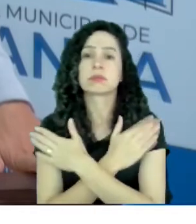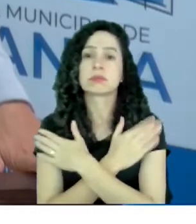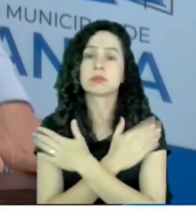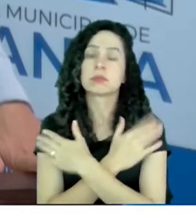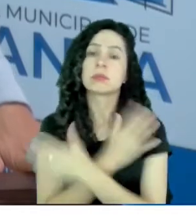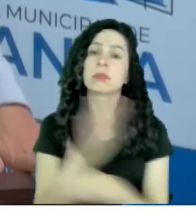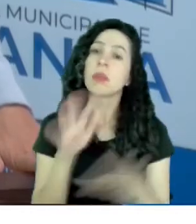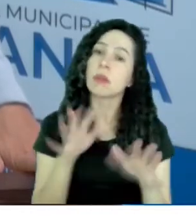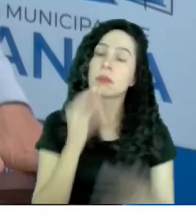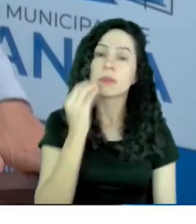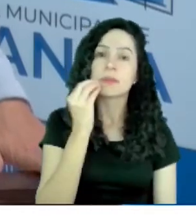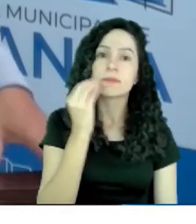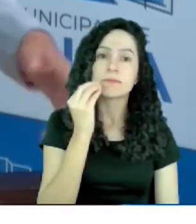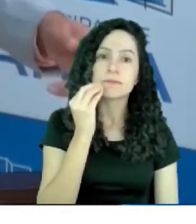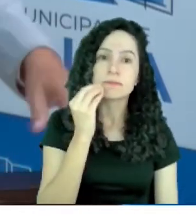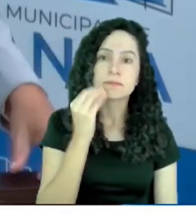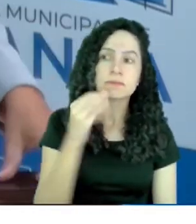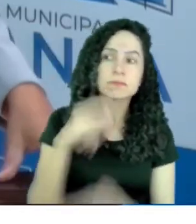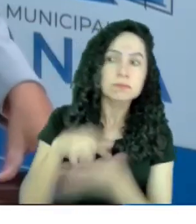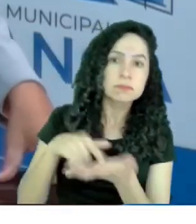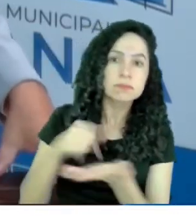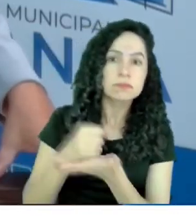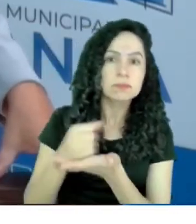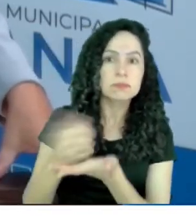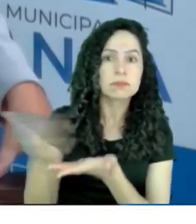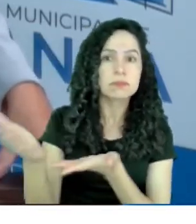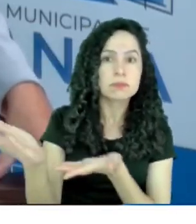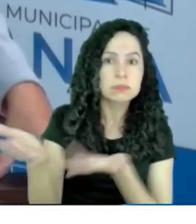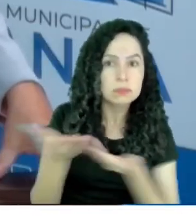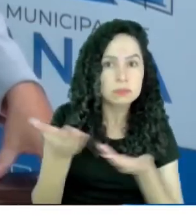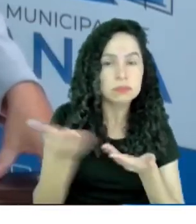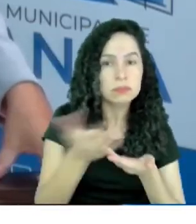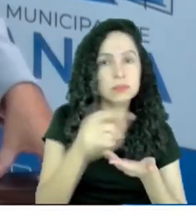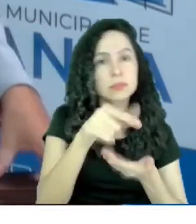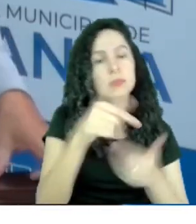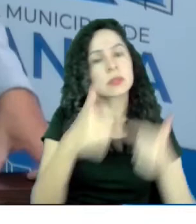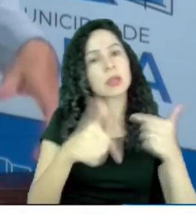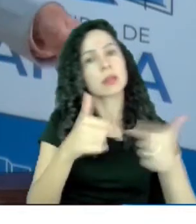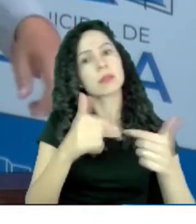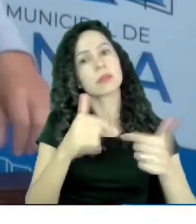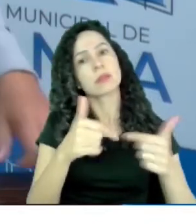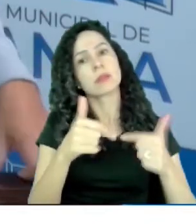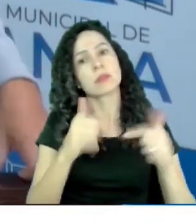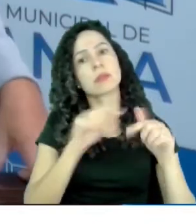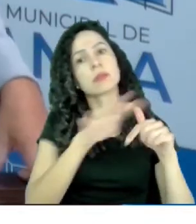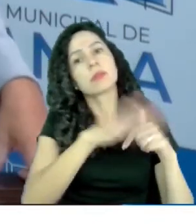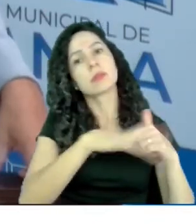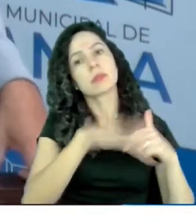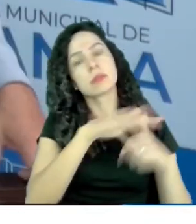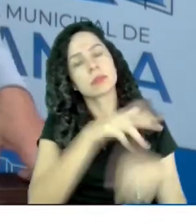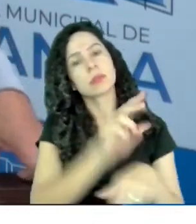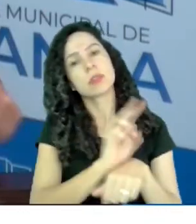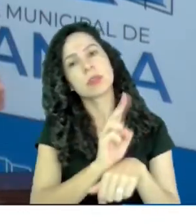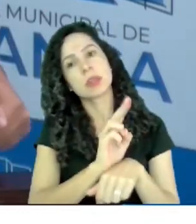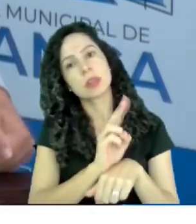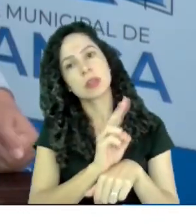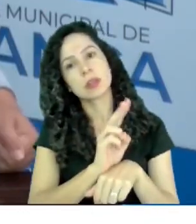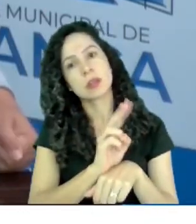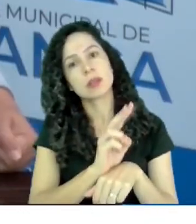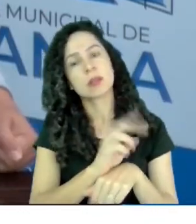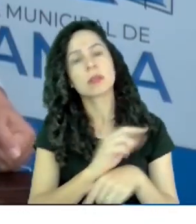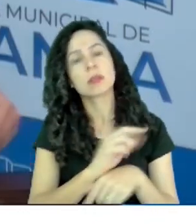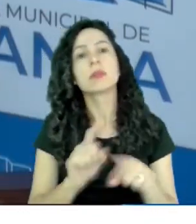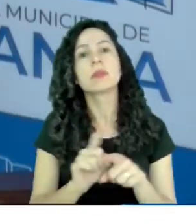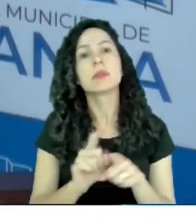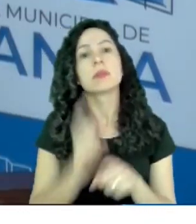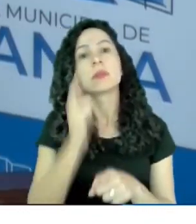frente de trabalho venha dar oportunidade para as pessoas e ter uma